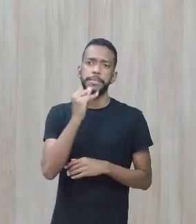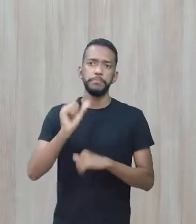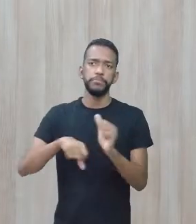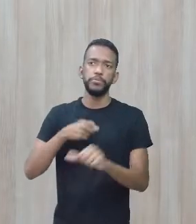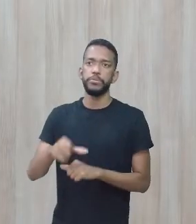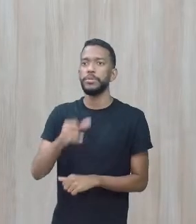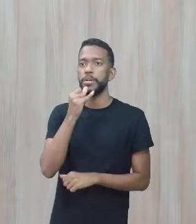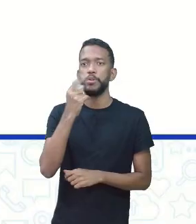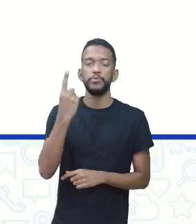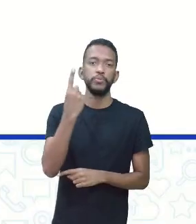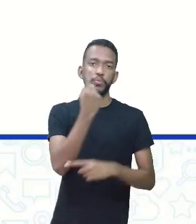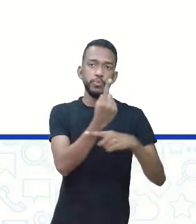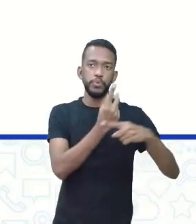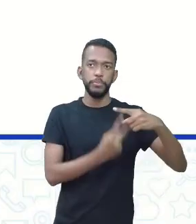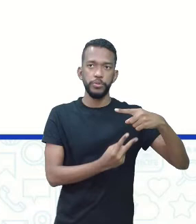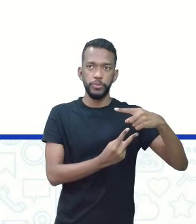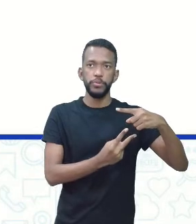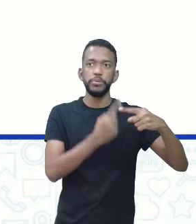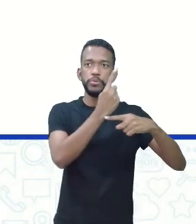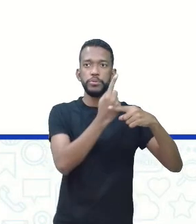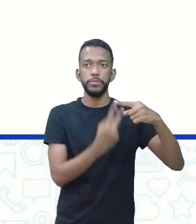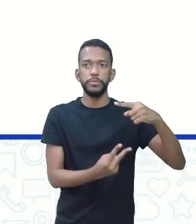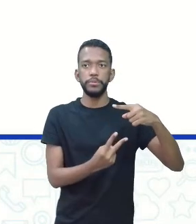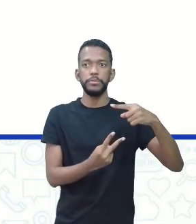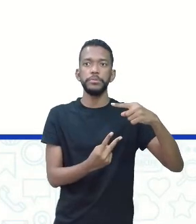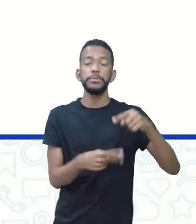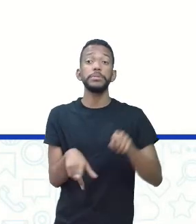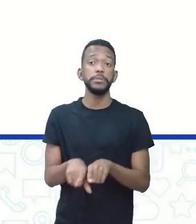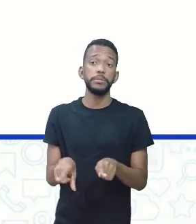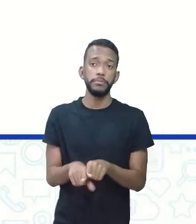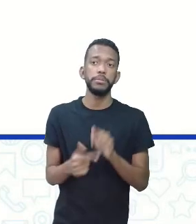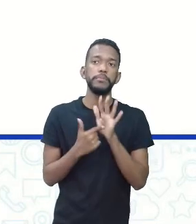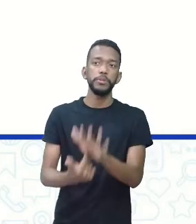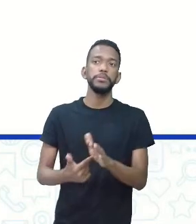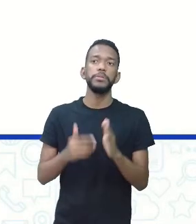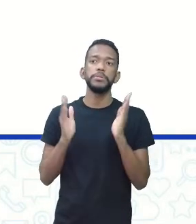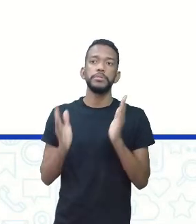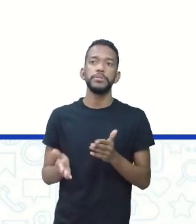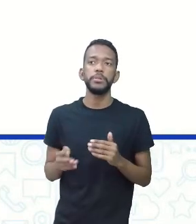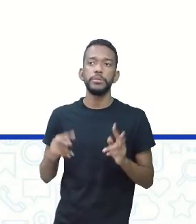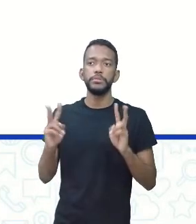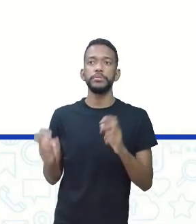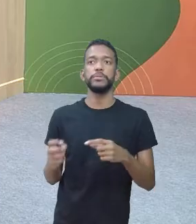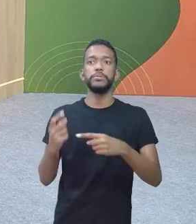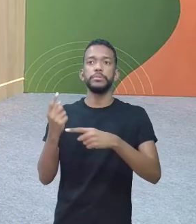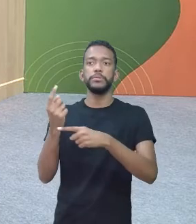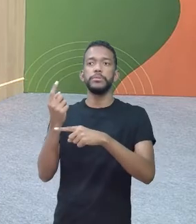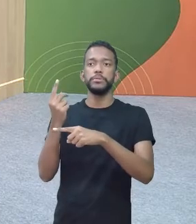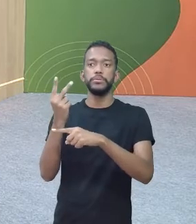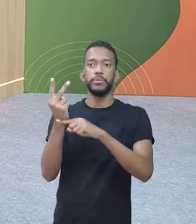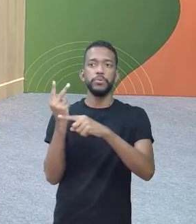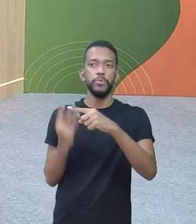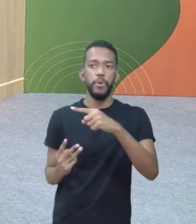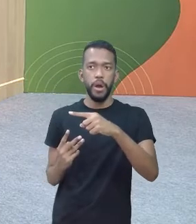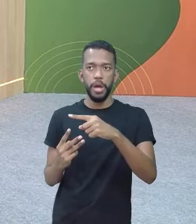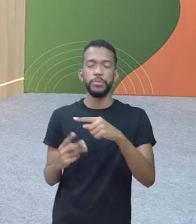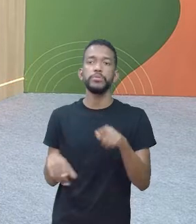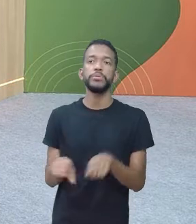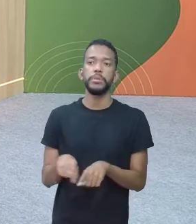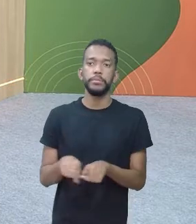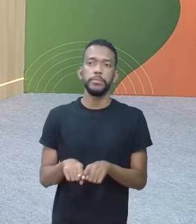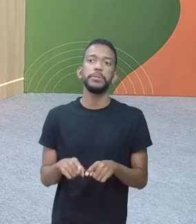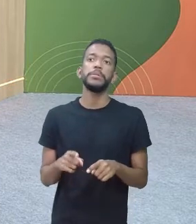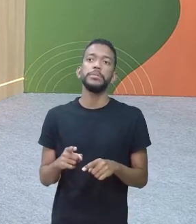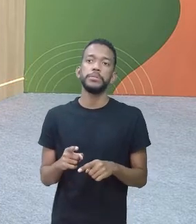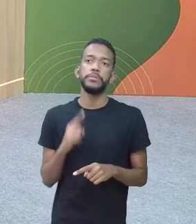tenho 1/2 e esse 1/2 ele vai representar 2/4 da mesma maneira que o 2/4